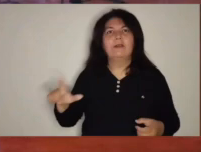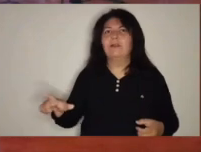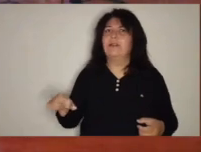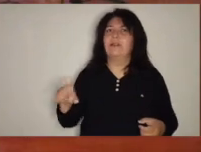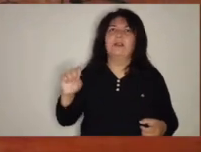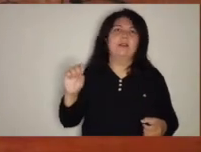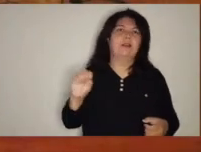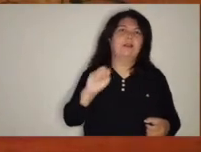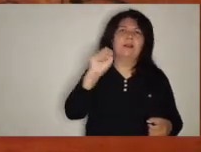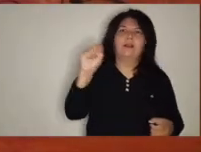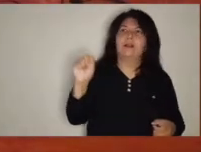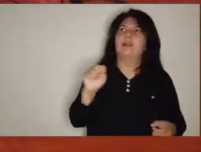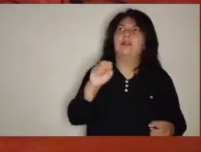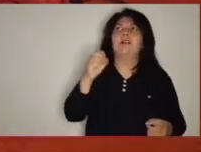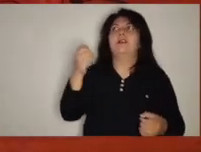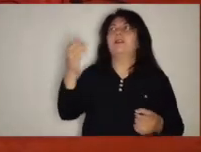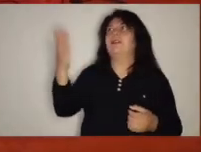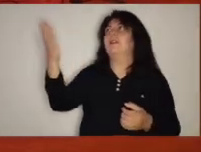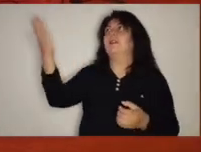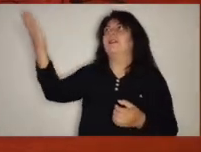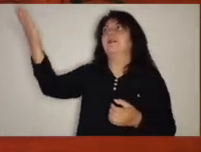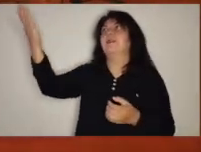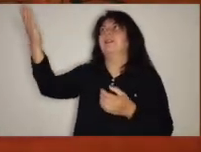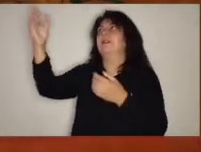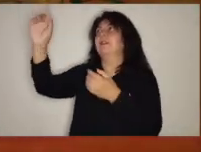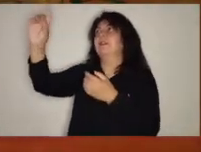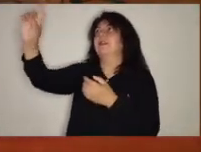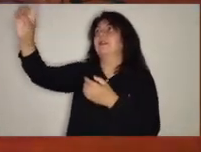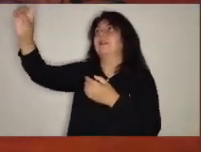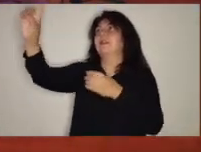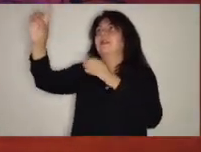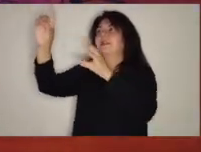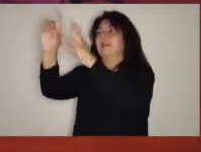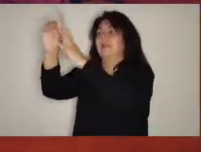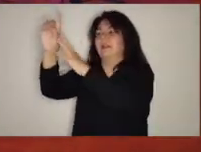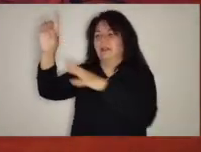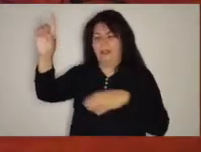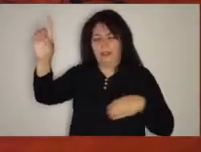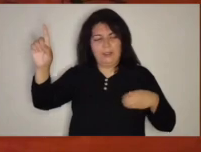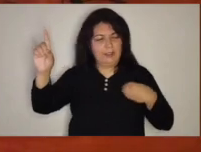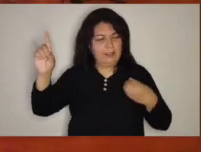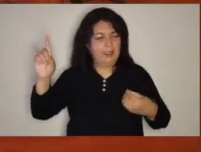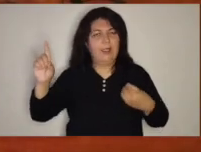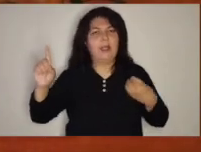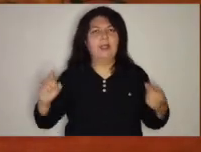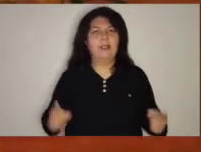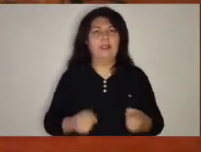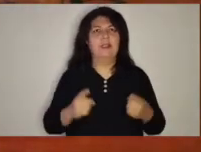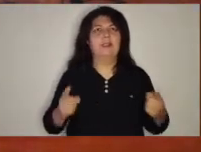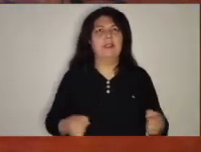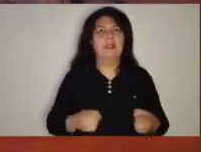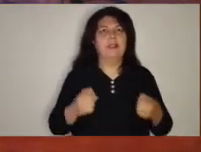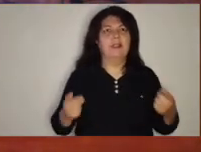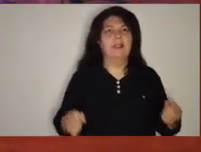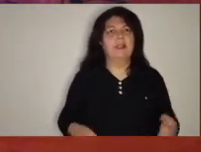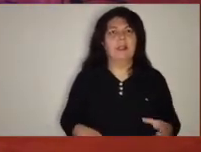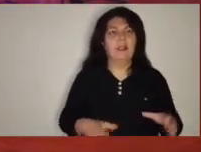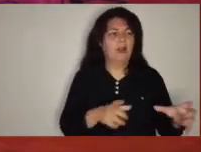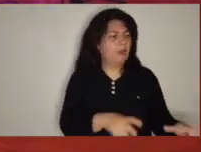voltar? Só tenho você, Deus, palavras de